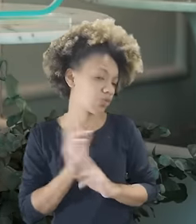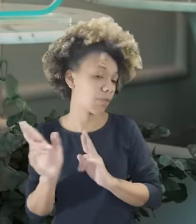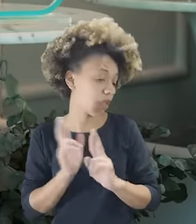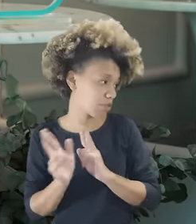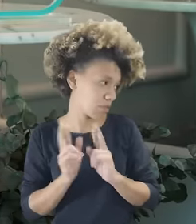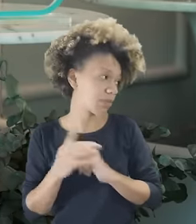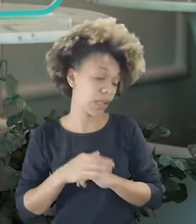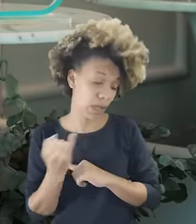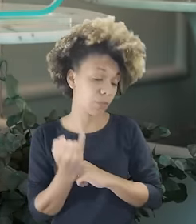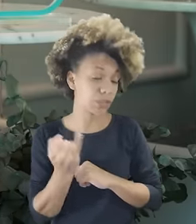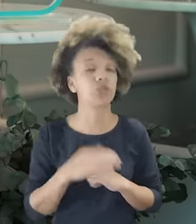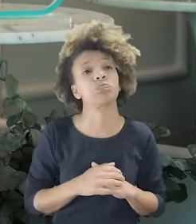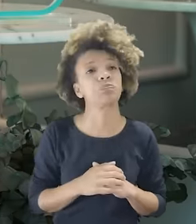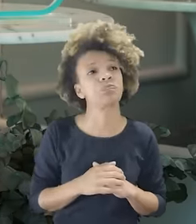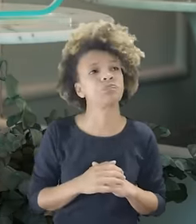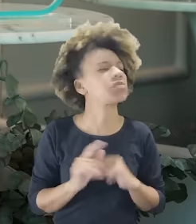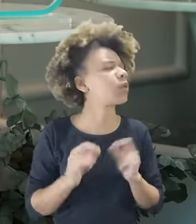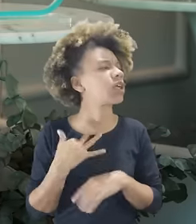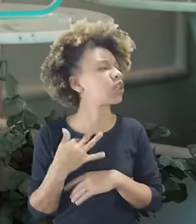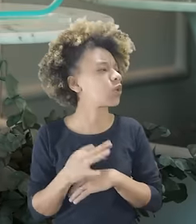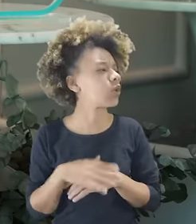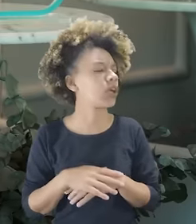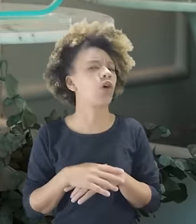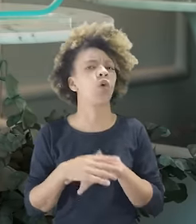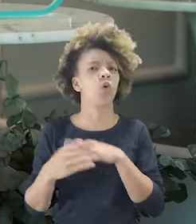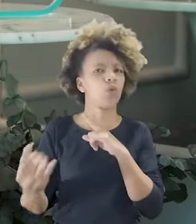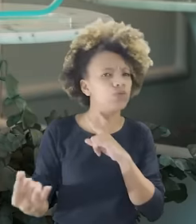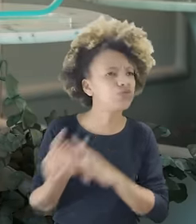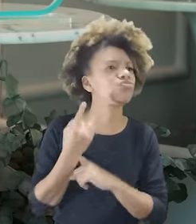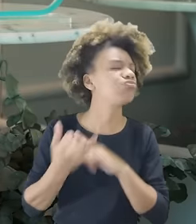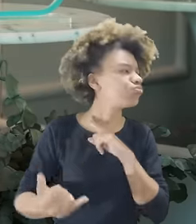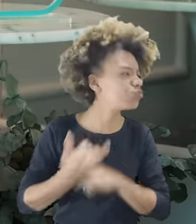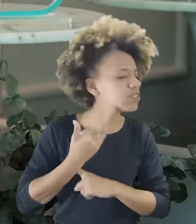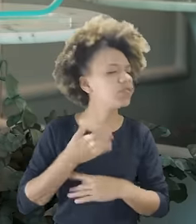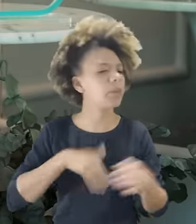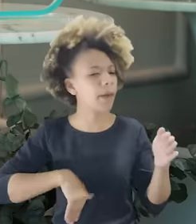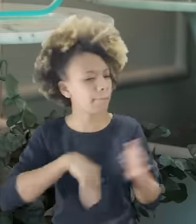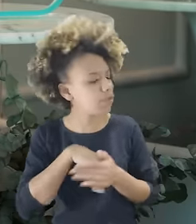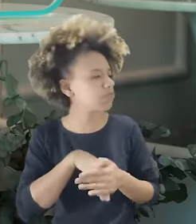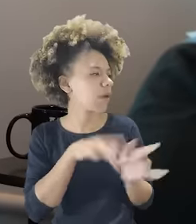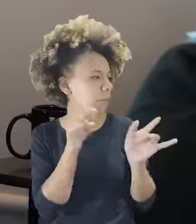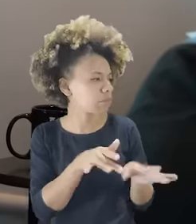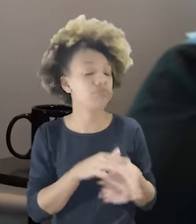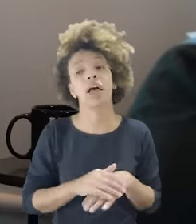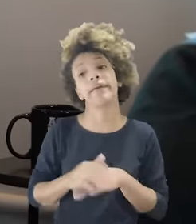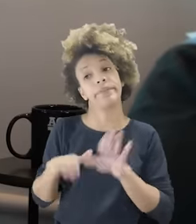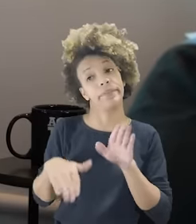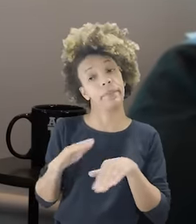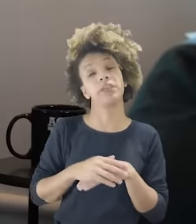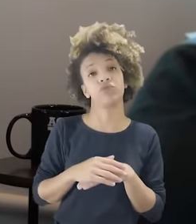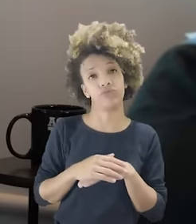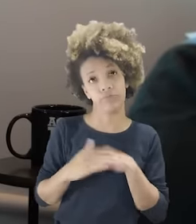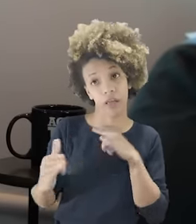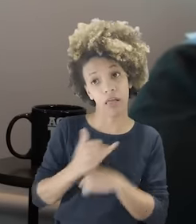sobre relacionamento acho que é importante o que dói mais um chifre um pé na bunda depende